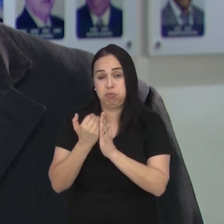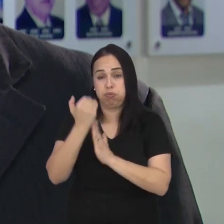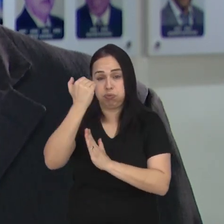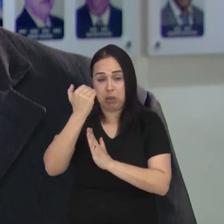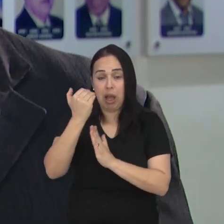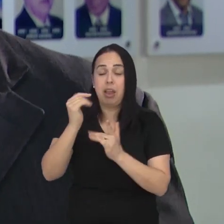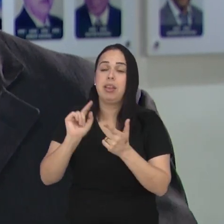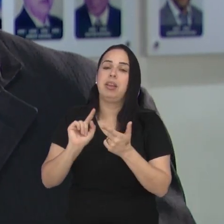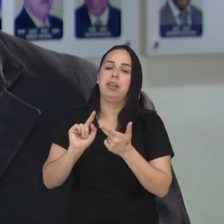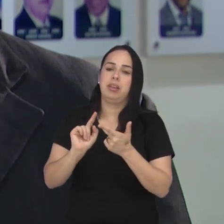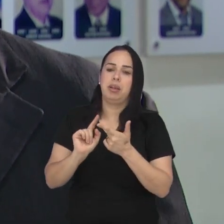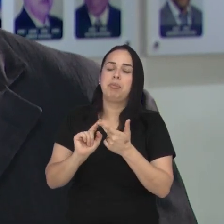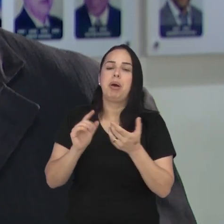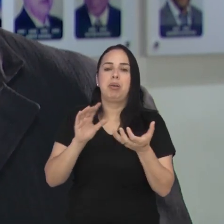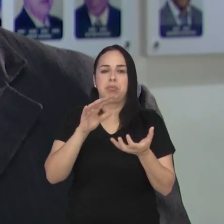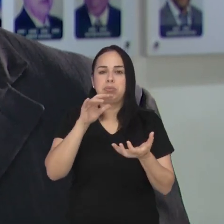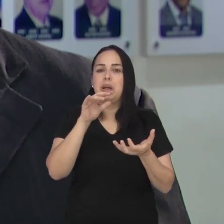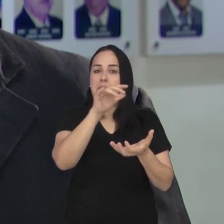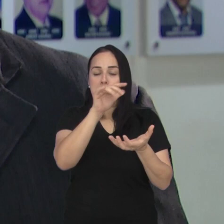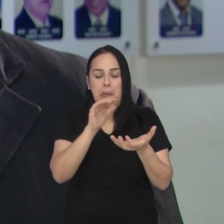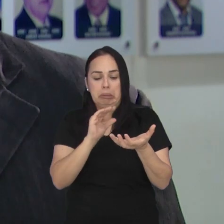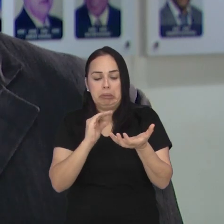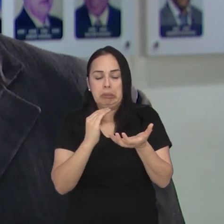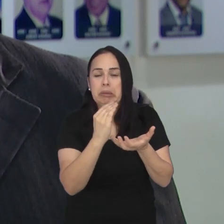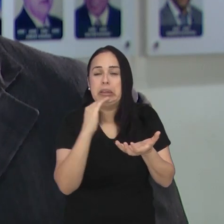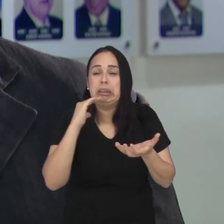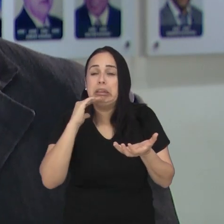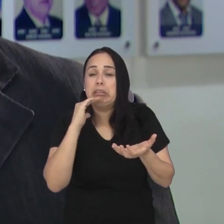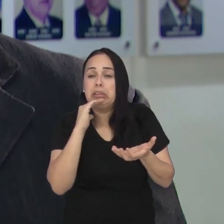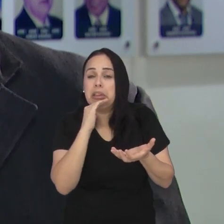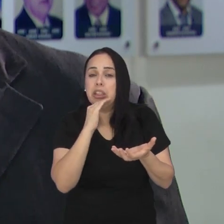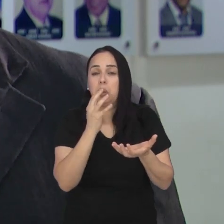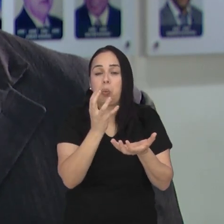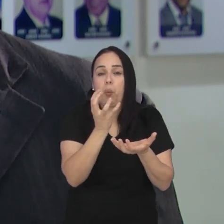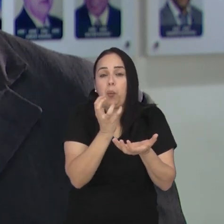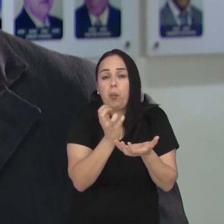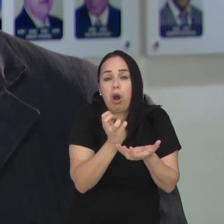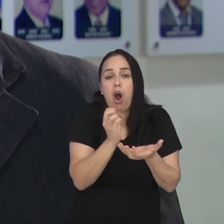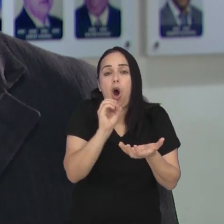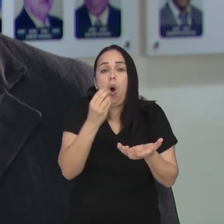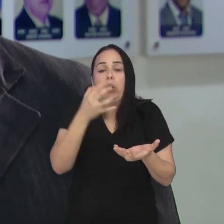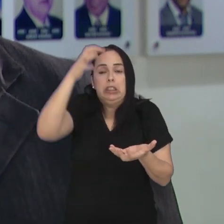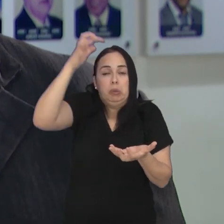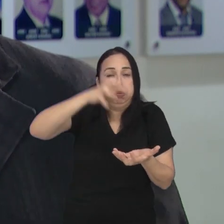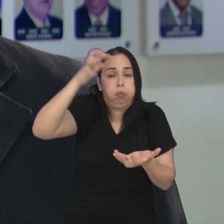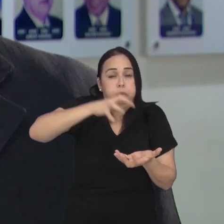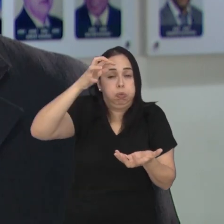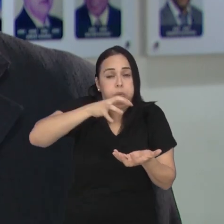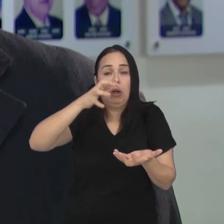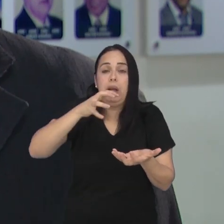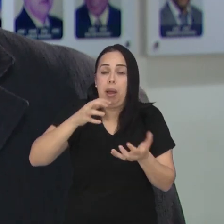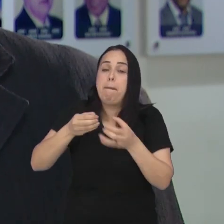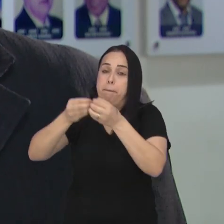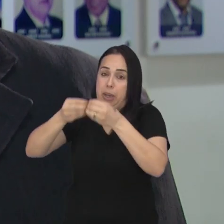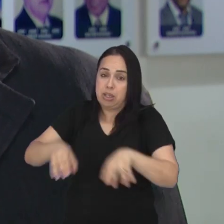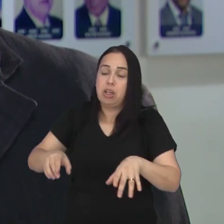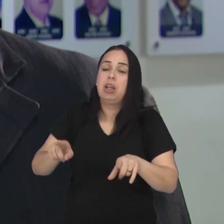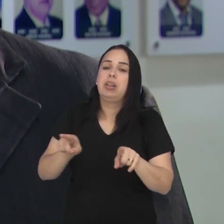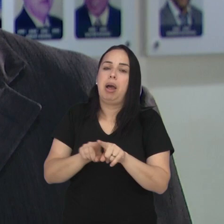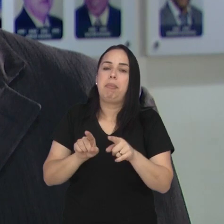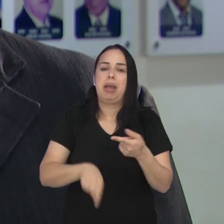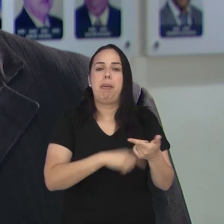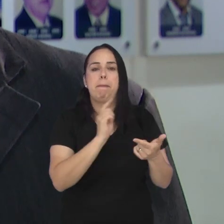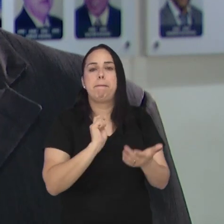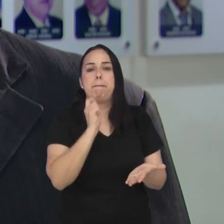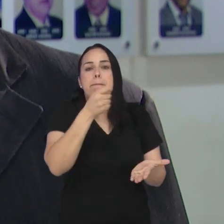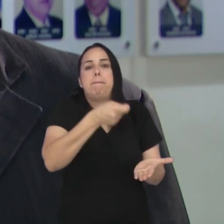em detrimento aos efeitos do próprio clima, né? Seca ou excesso de chuvas. E, além disso, nós